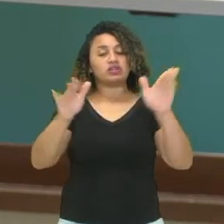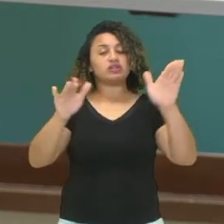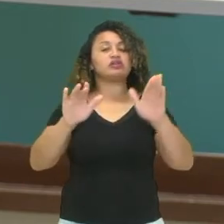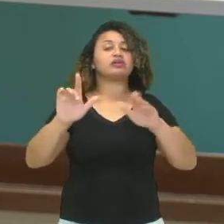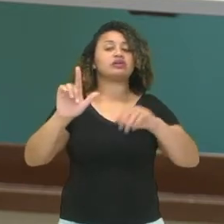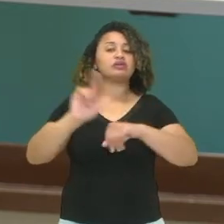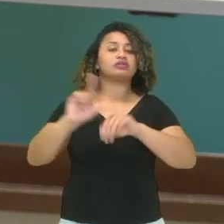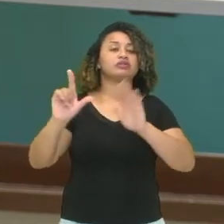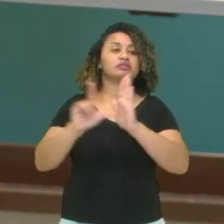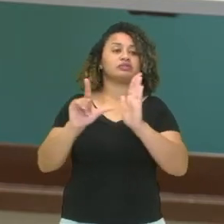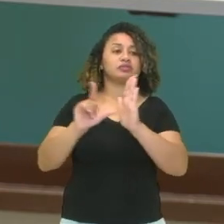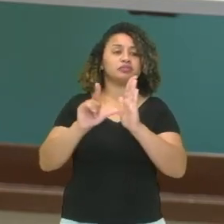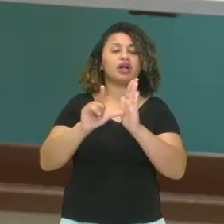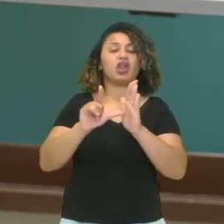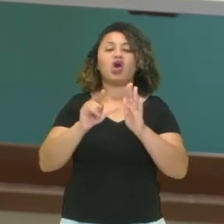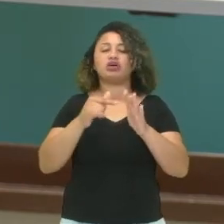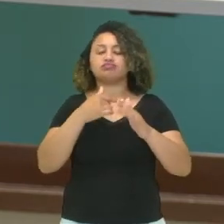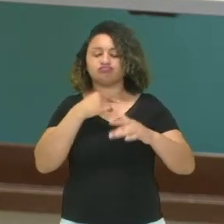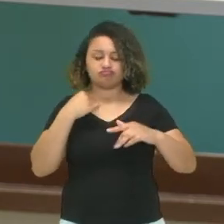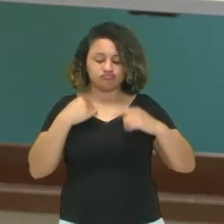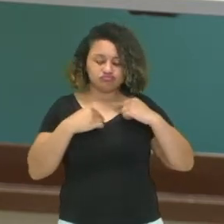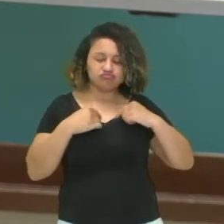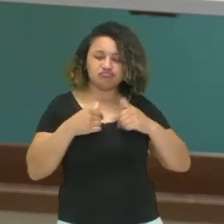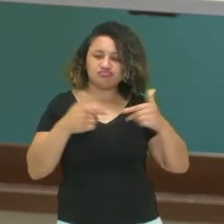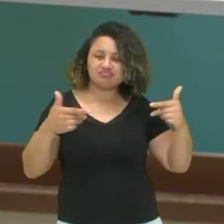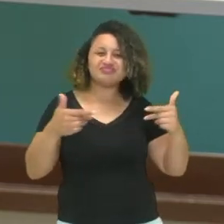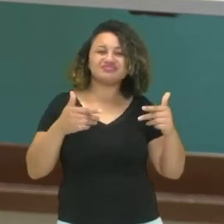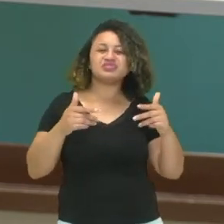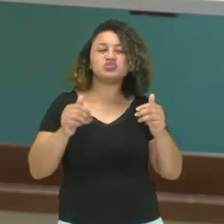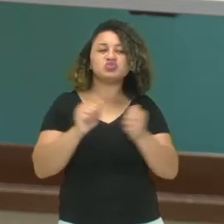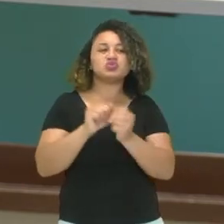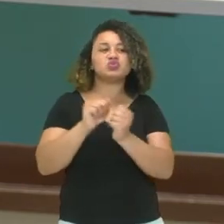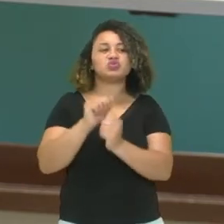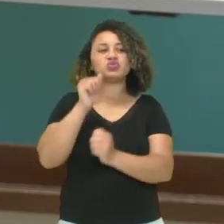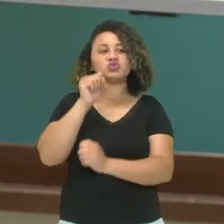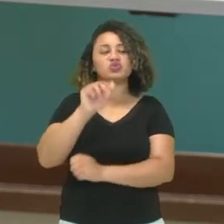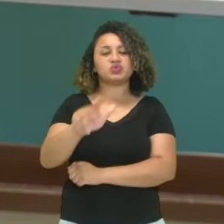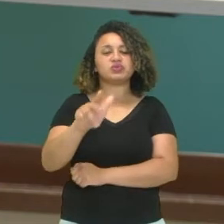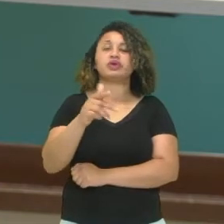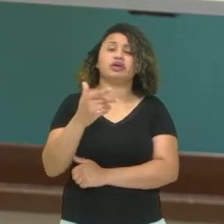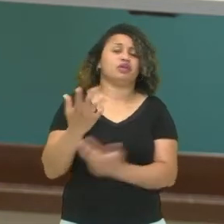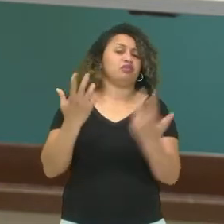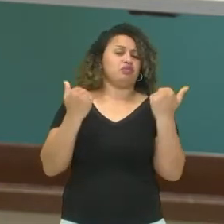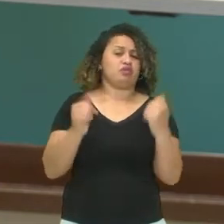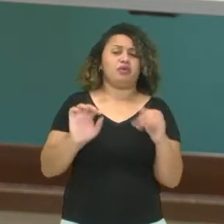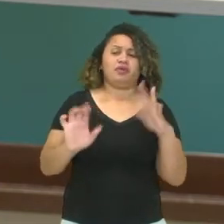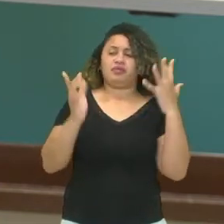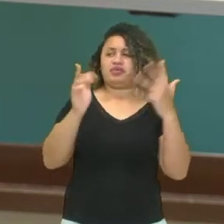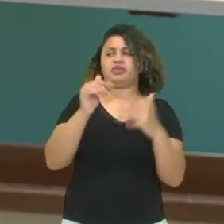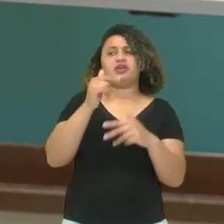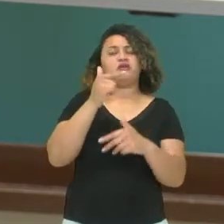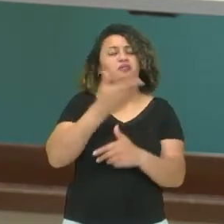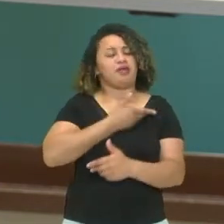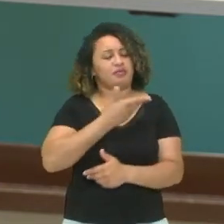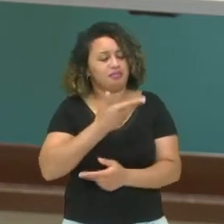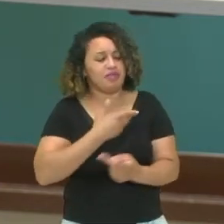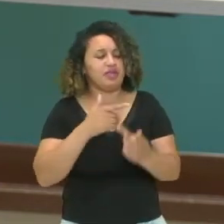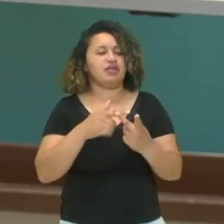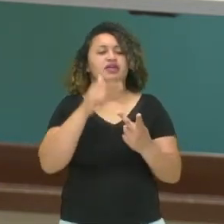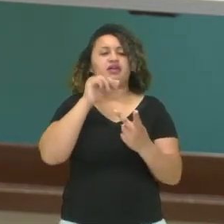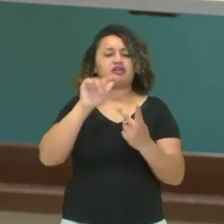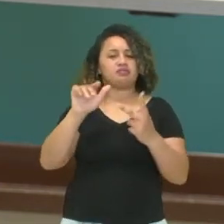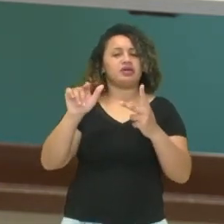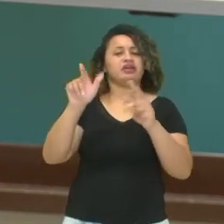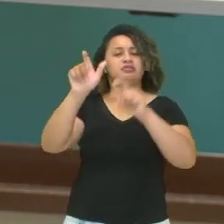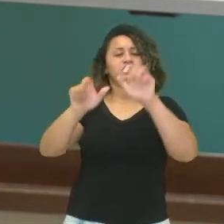Muito tradicional, muito normal isso acontecer, né? Abrir com uma amiga, com uma irmã, com um parente, alguma coisa assim.